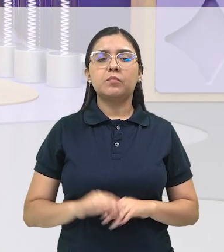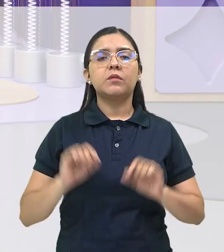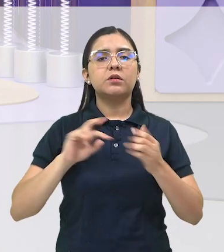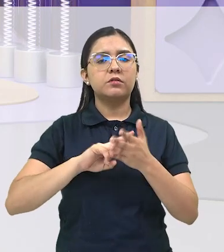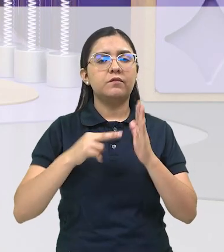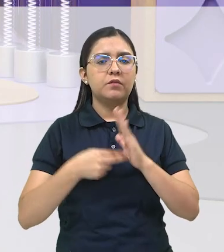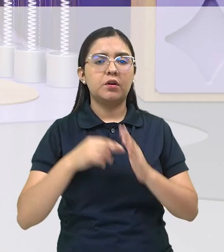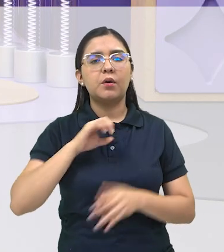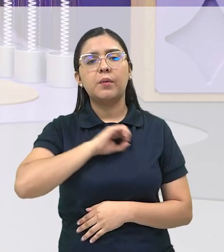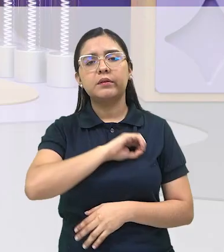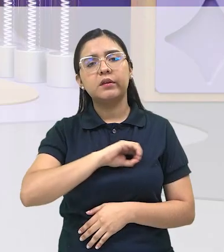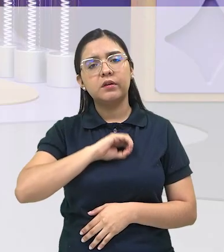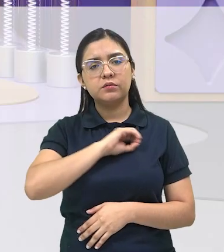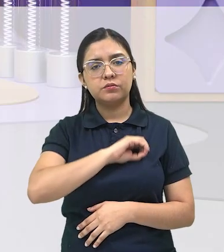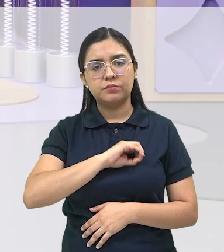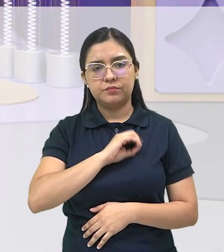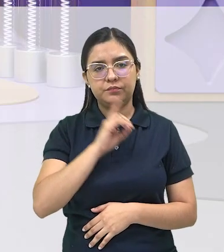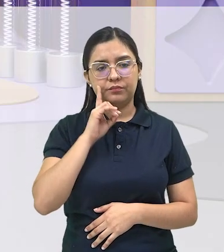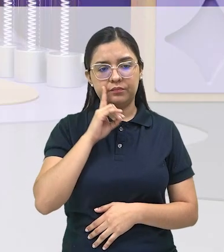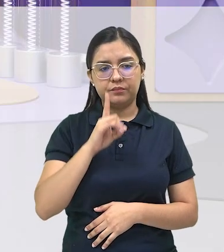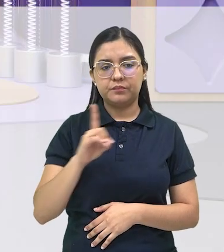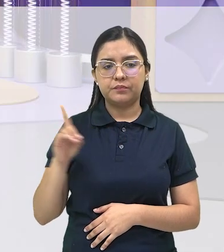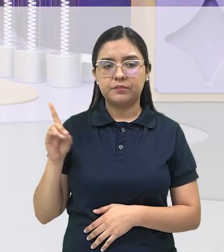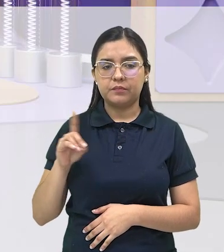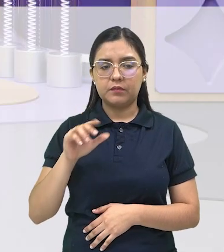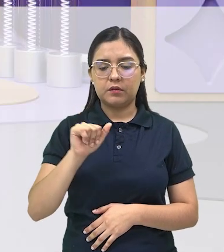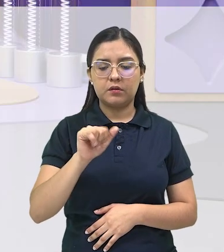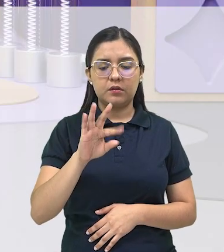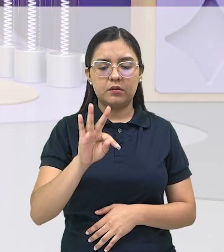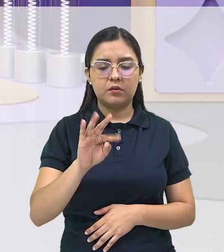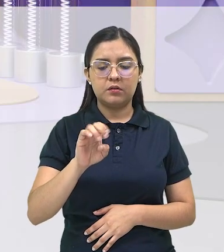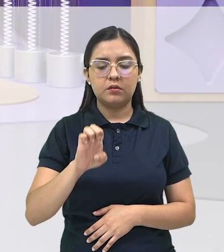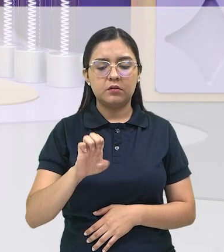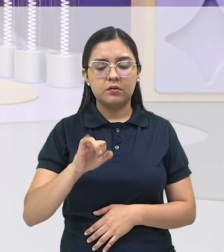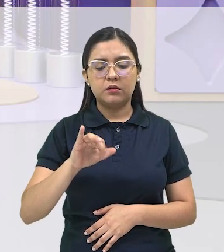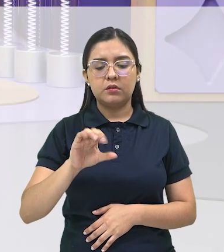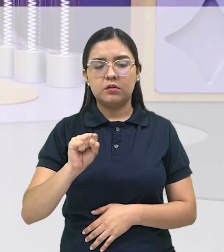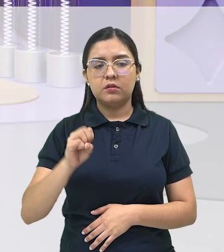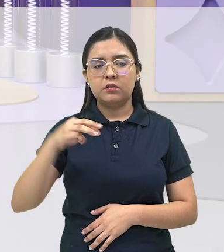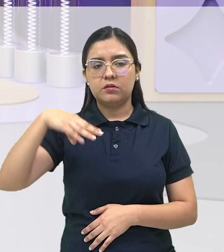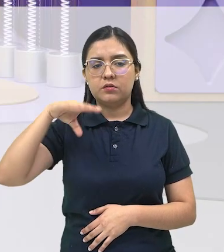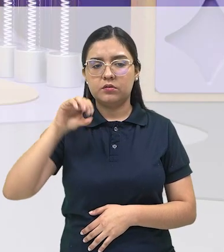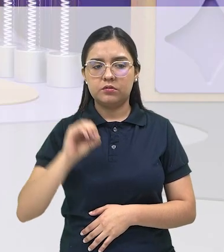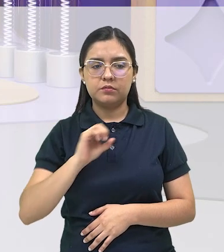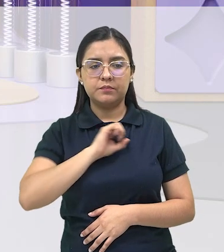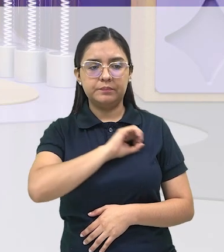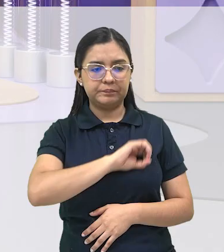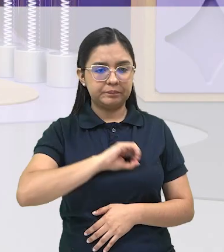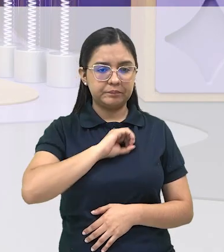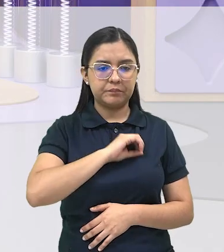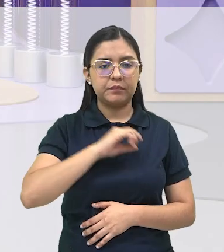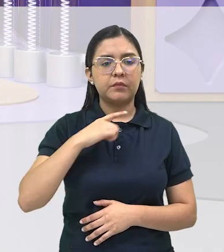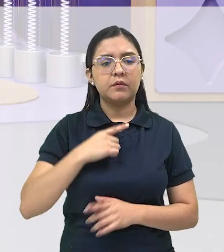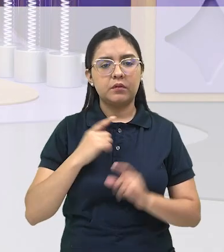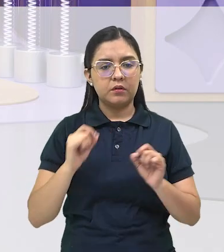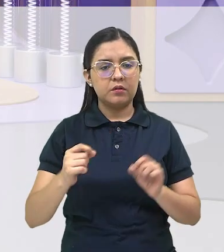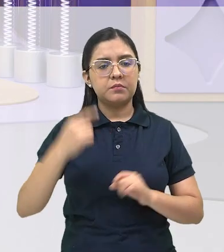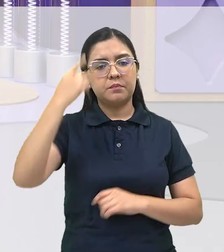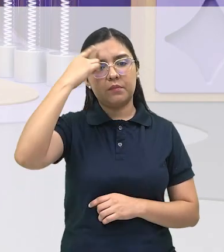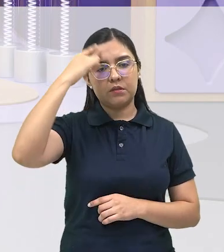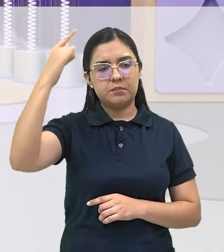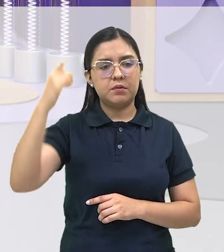que é o ateísmo. O termo ateísmo diz respeito a correntes de pensamento